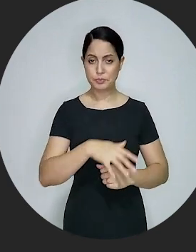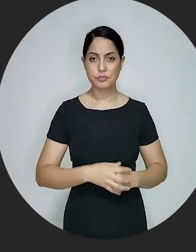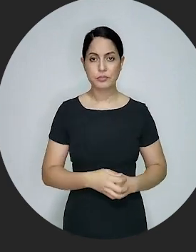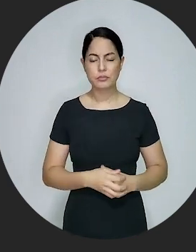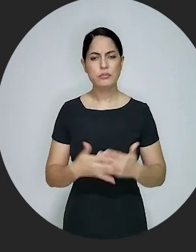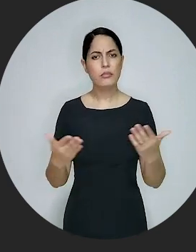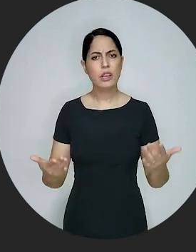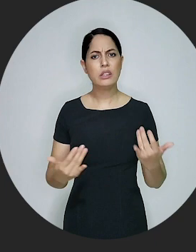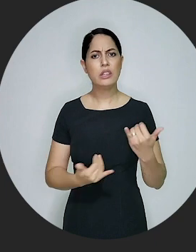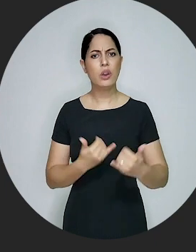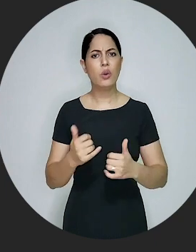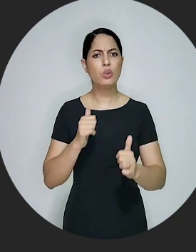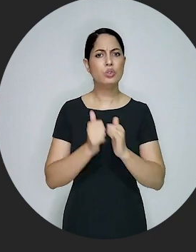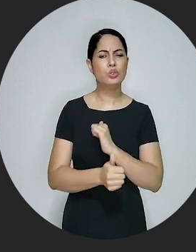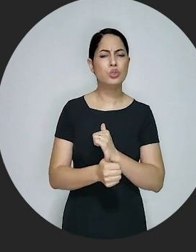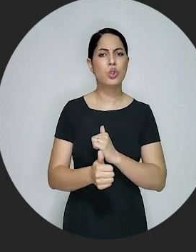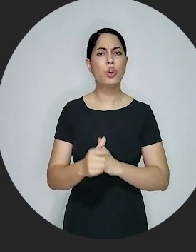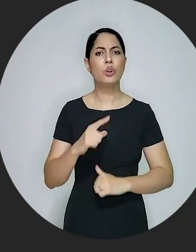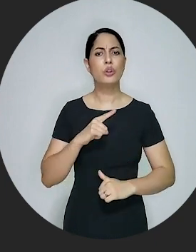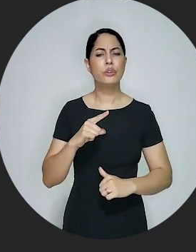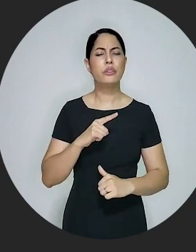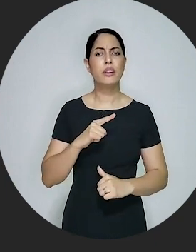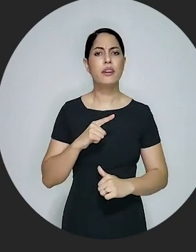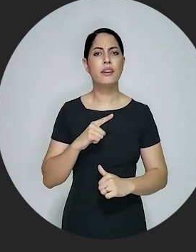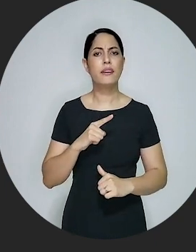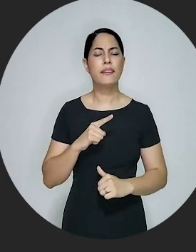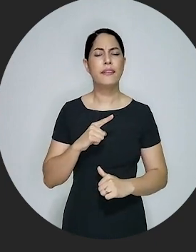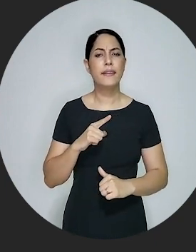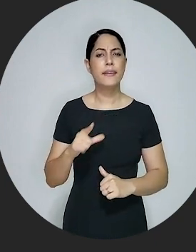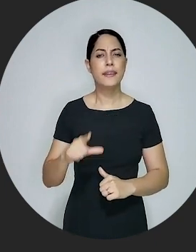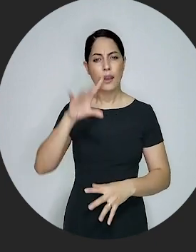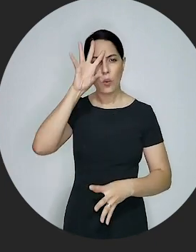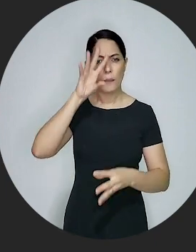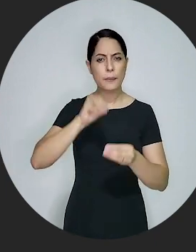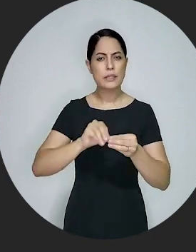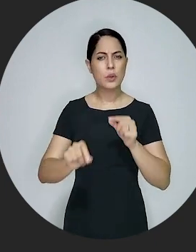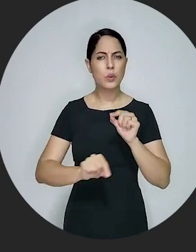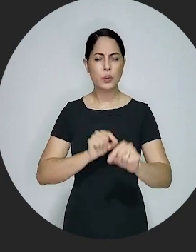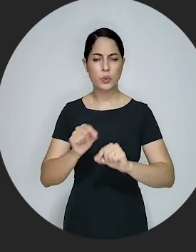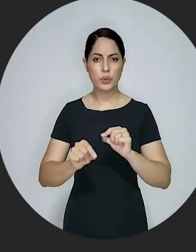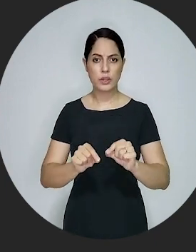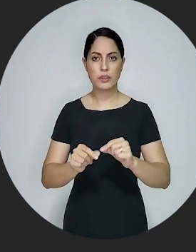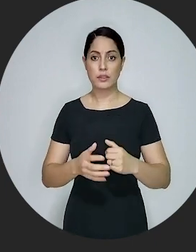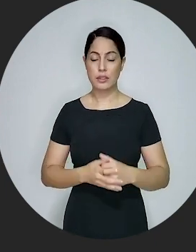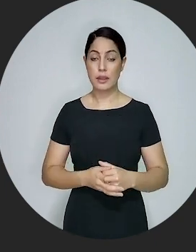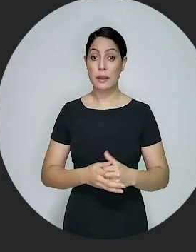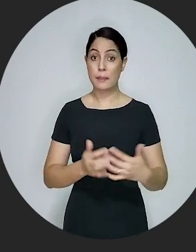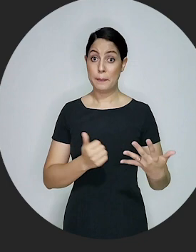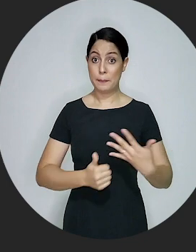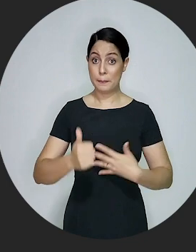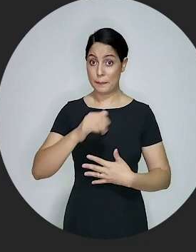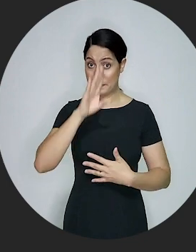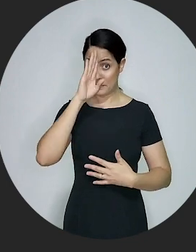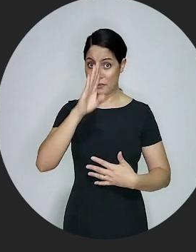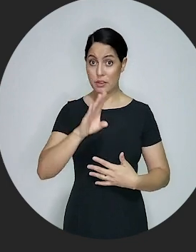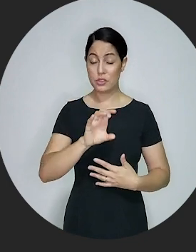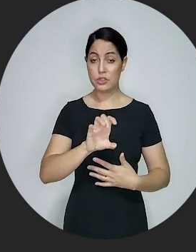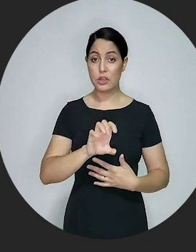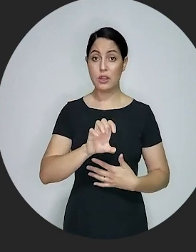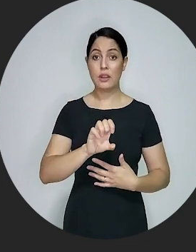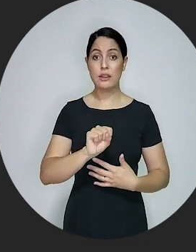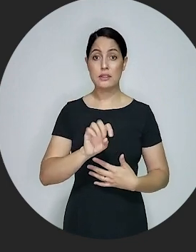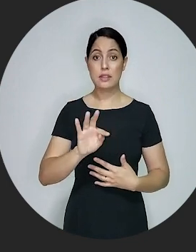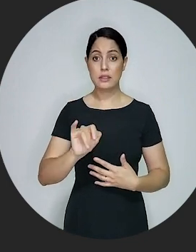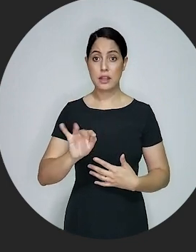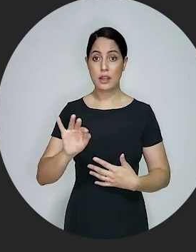prática. Ou seja, o jogo é sempre entendido, a exploração de jogos é sempre entendida como um privilégio dos Estados. E sendo